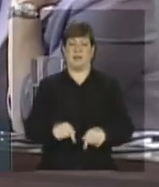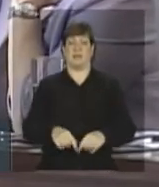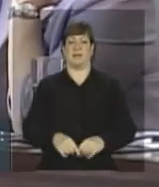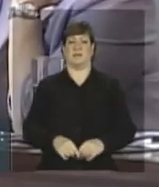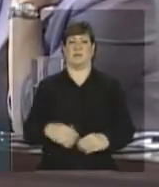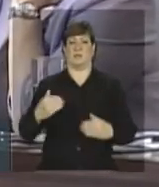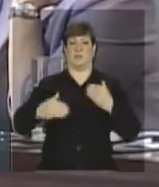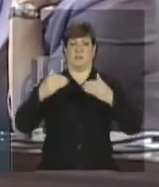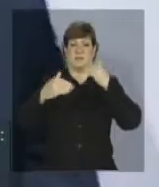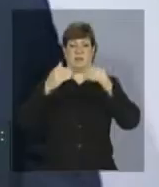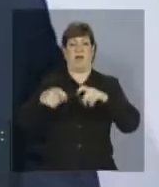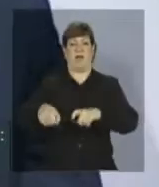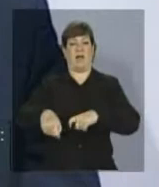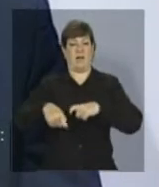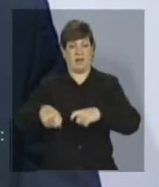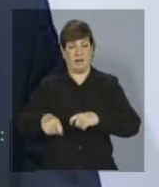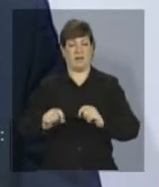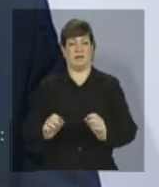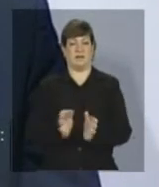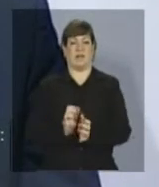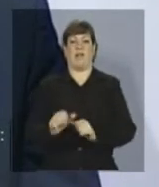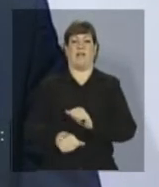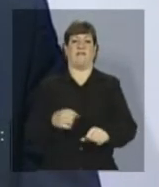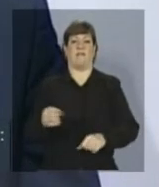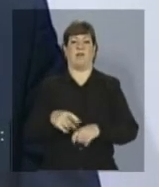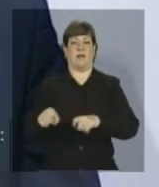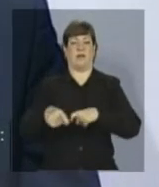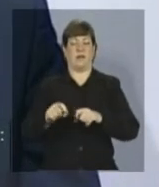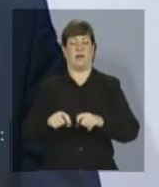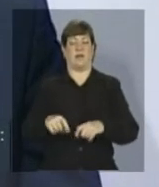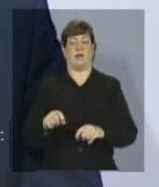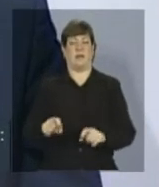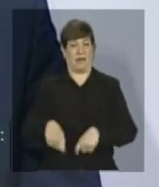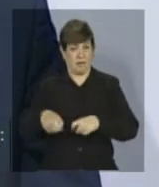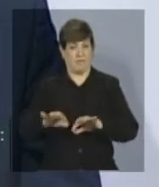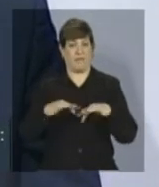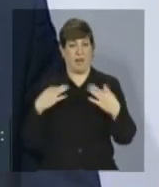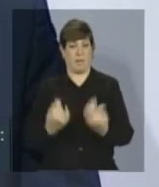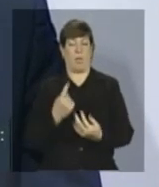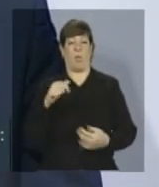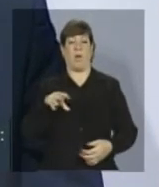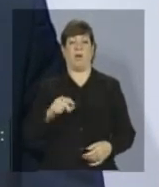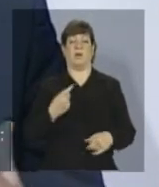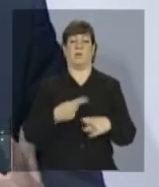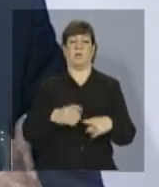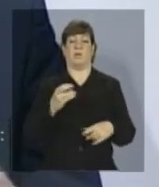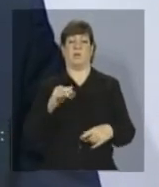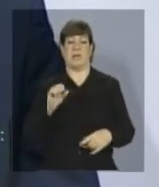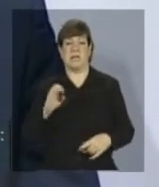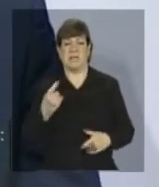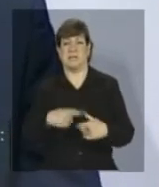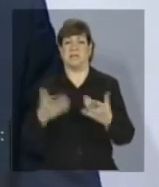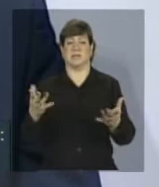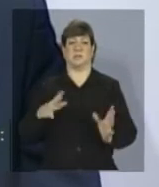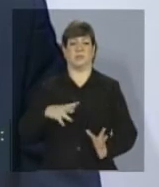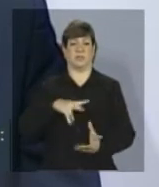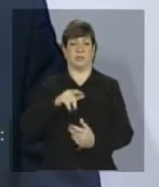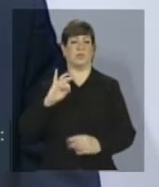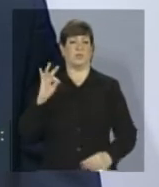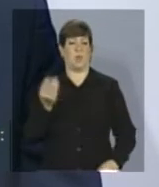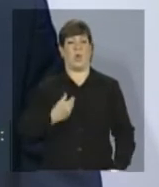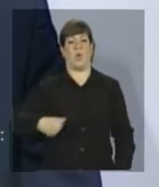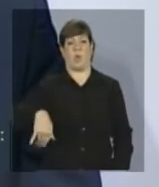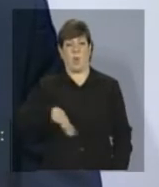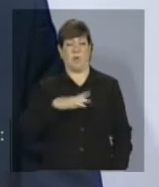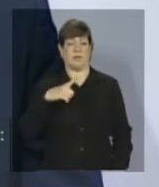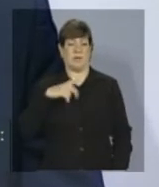do desenvolvimento agrário, da reforma agrária e da agricultura familiar, no ano de crise mundial que todos nós